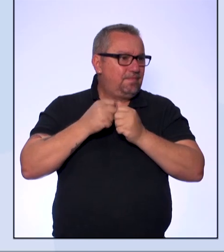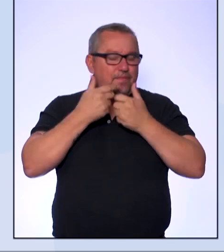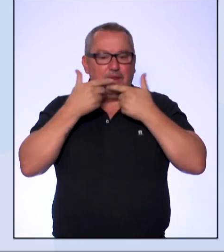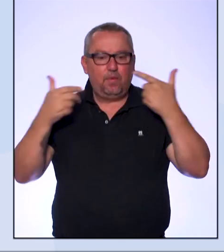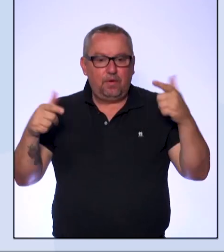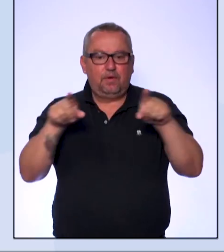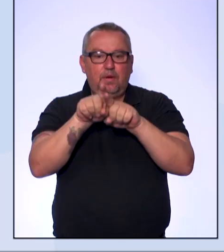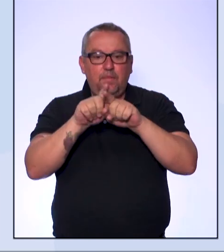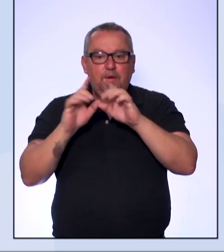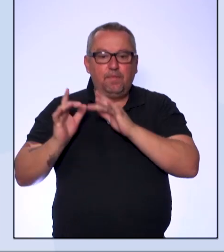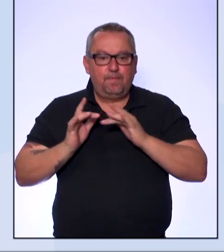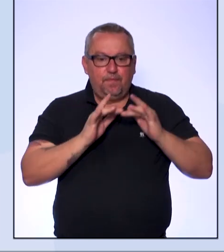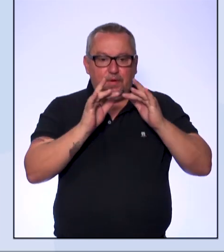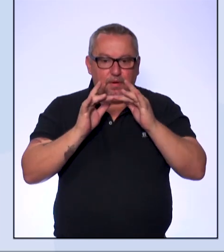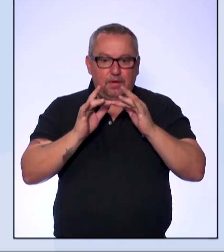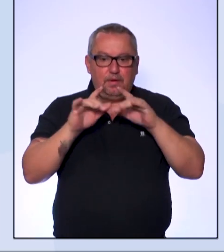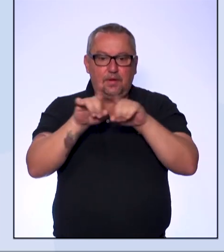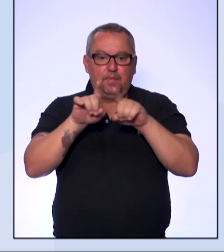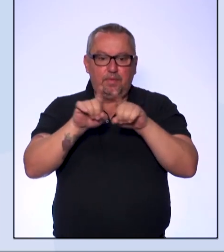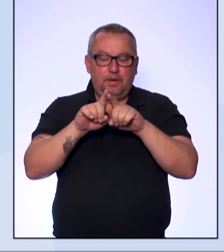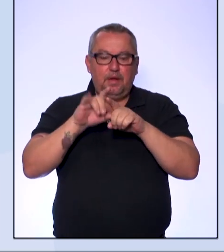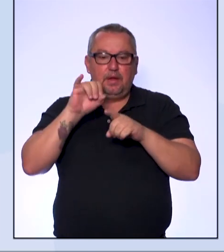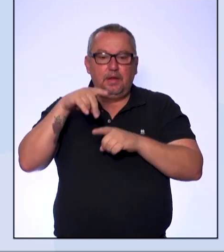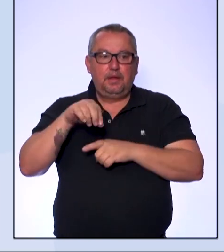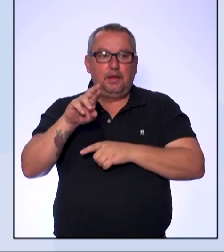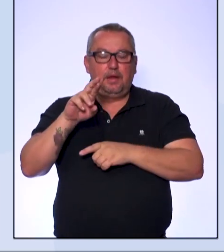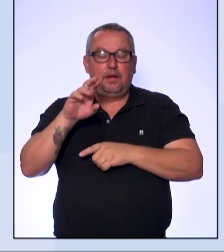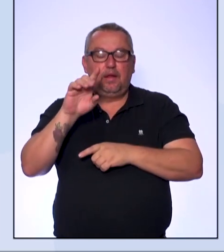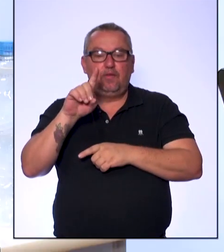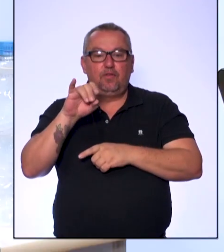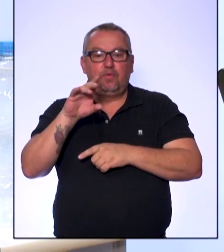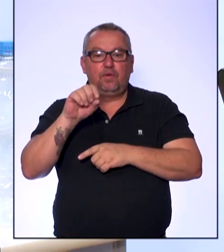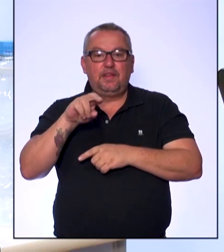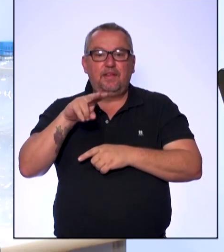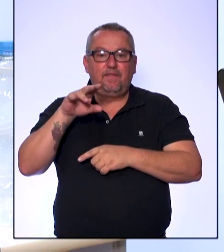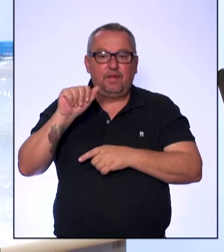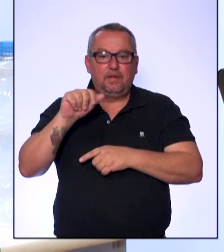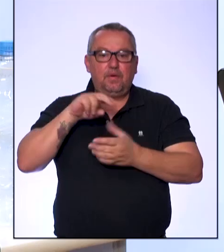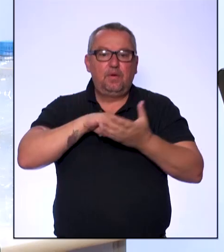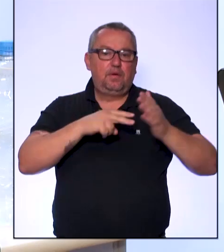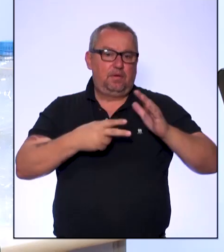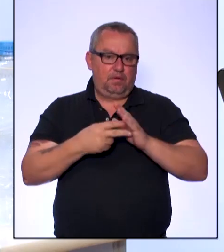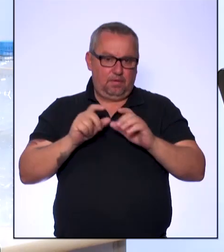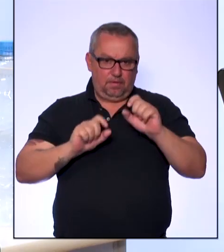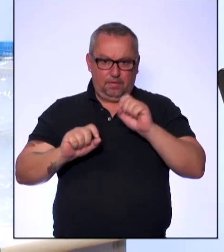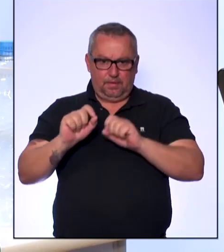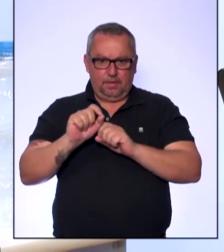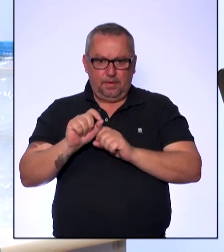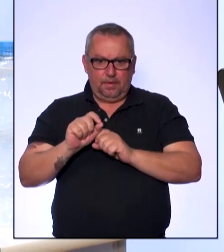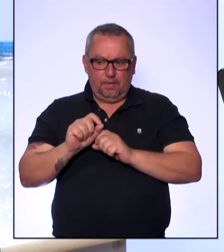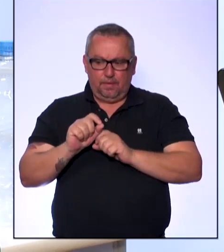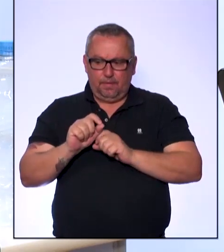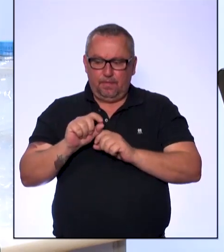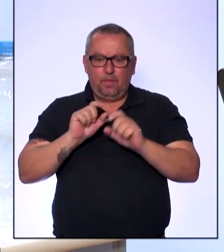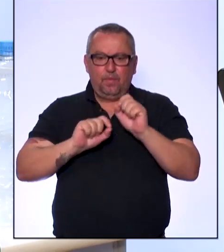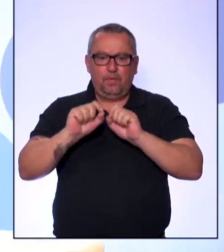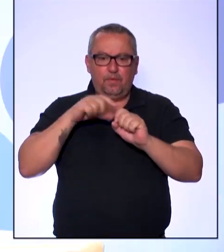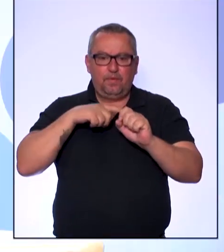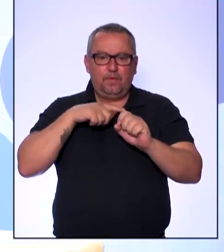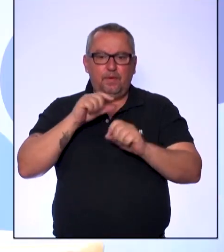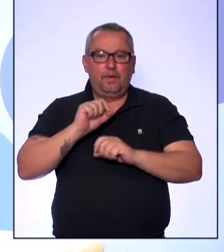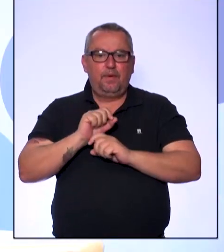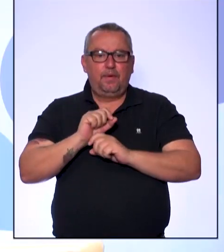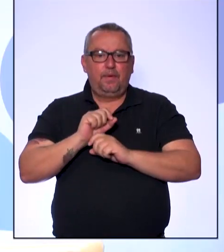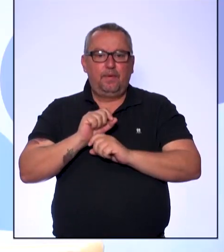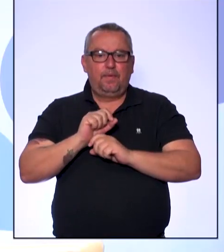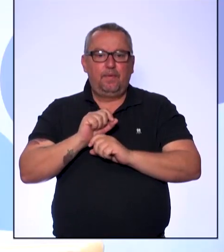as relações intertextuais e interdiscursivas. O que será, né? Relações intertextuais,